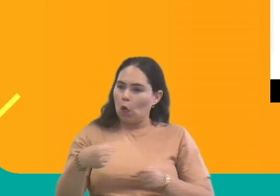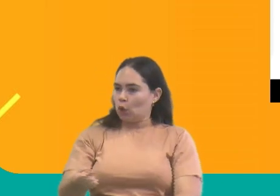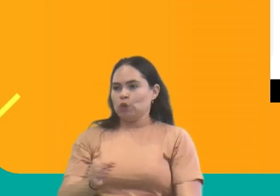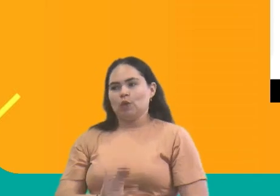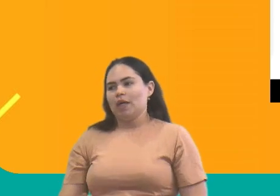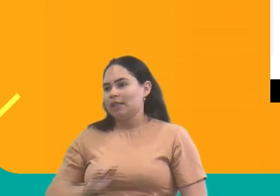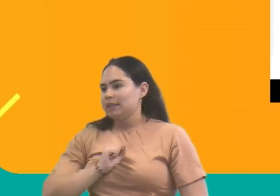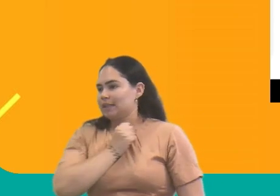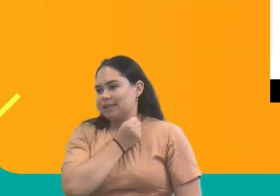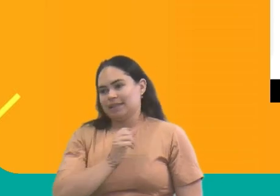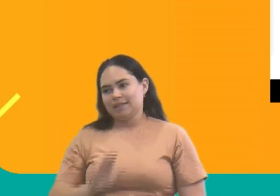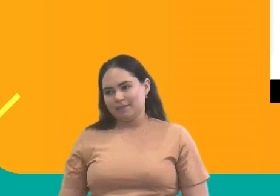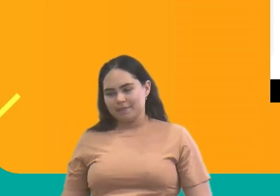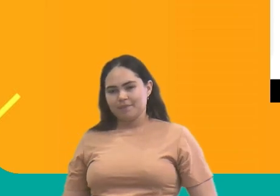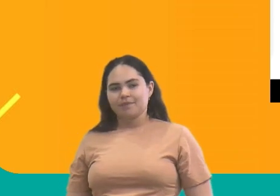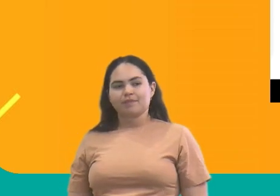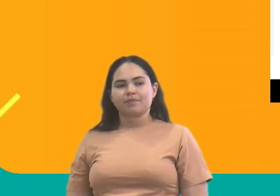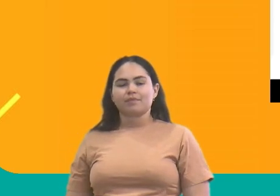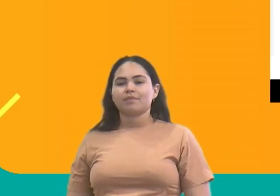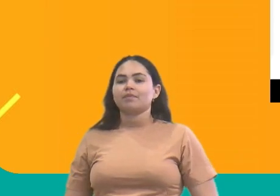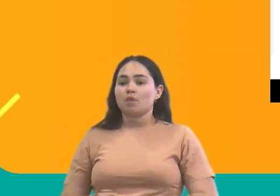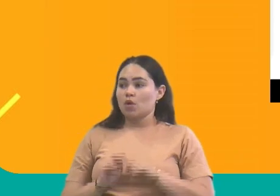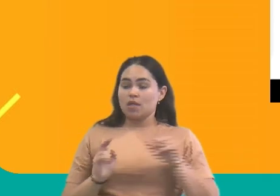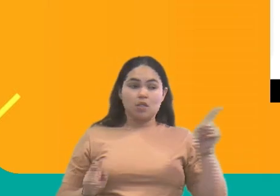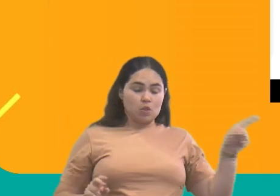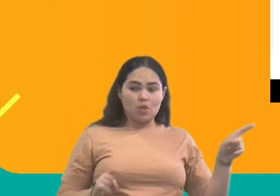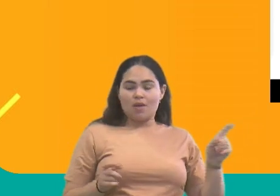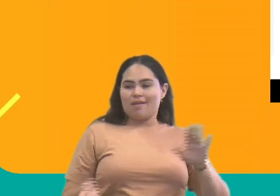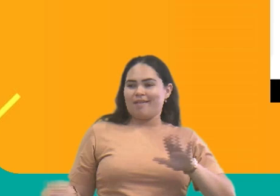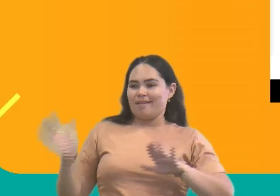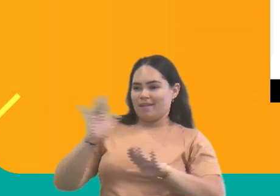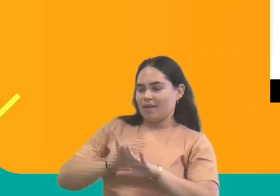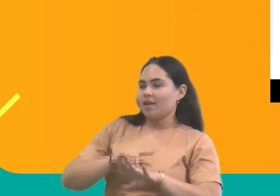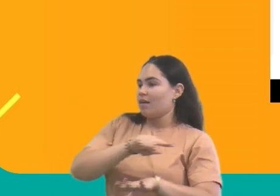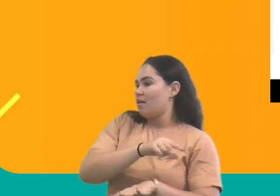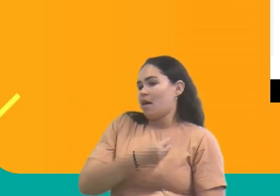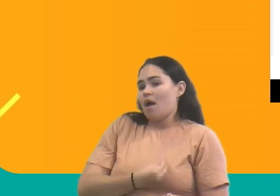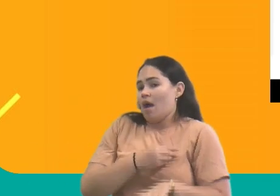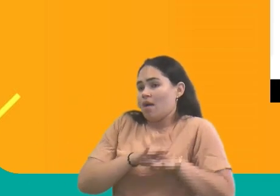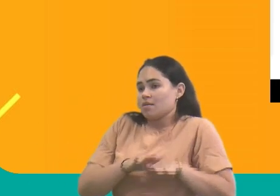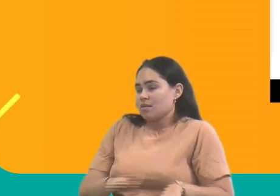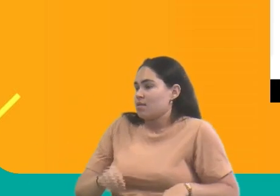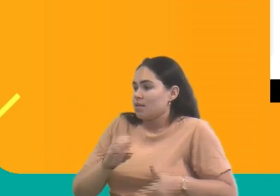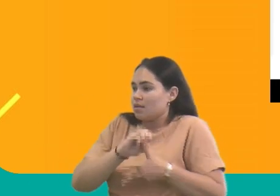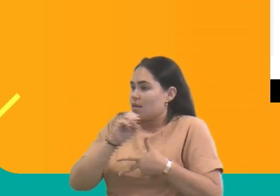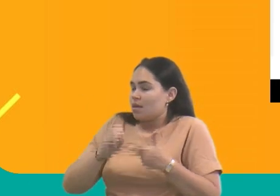força. A questão de estequiometria está nessa prova.